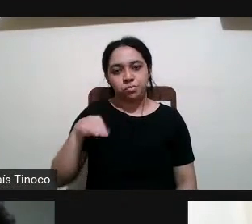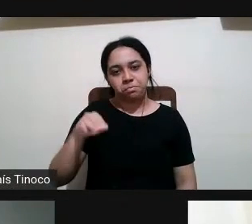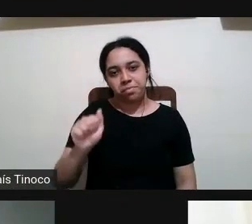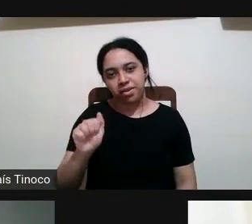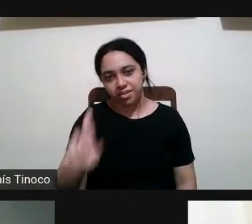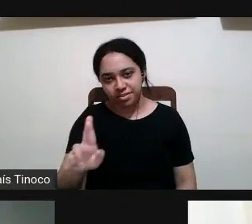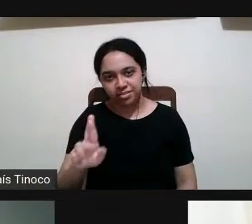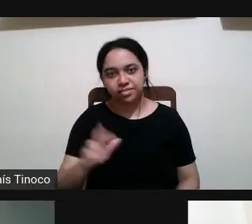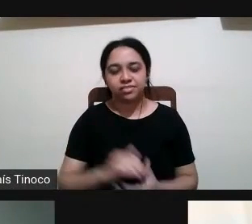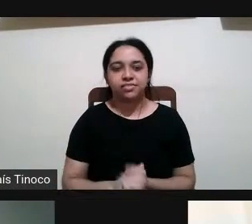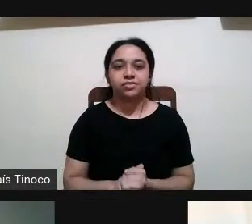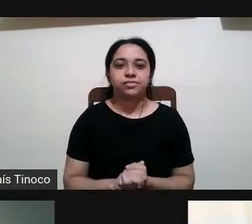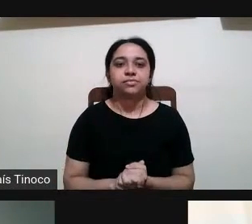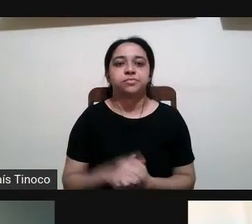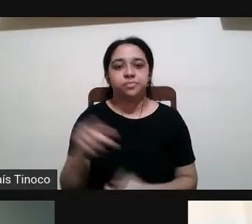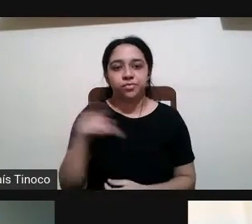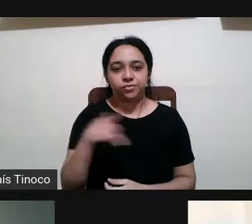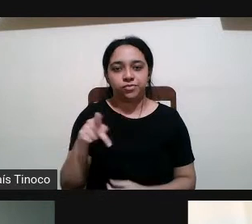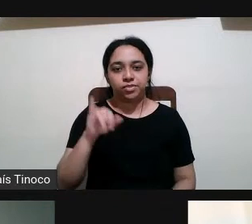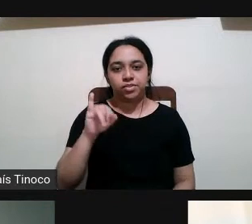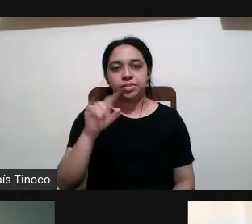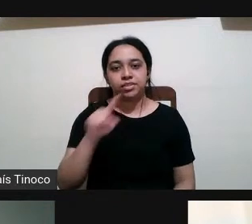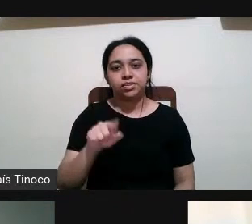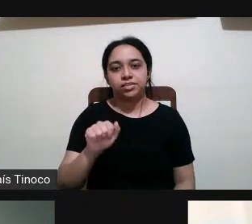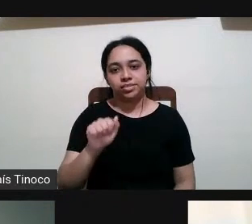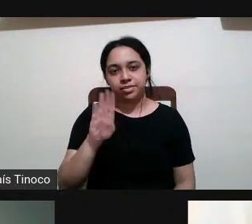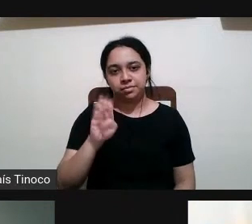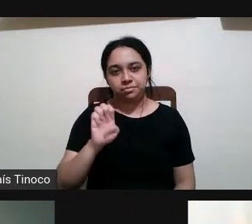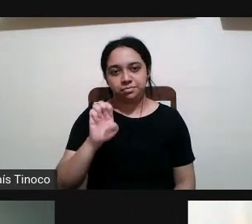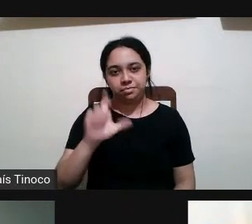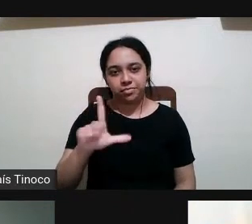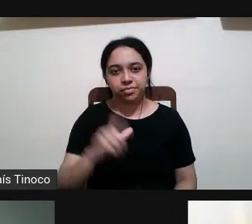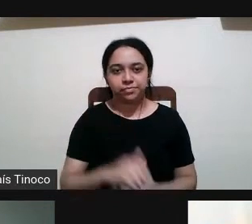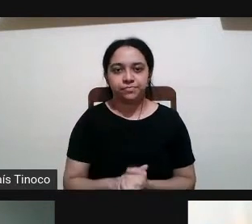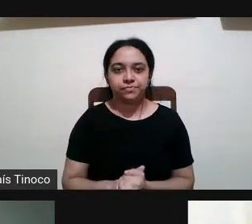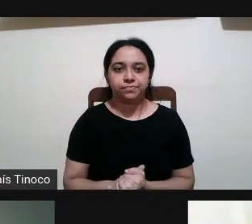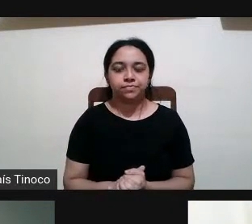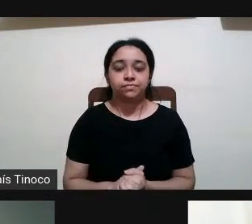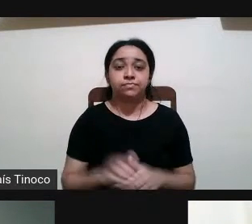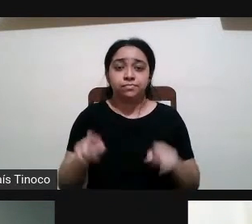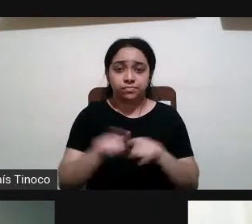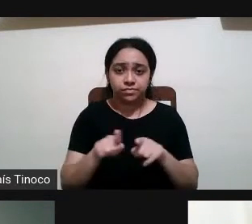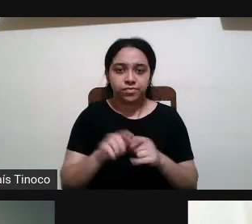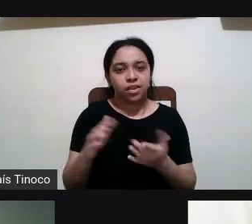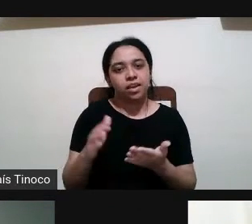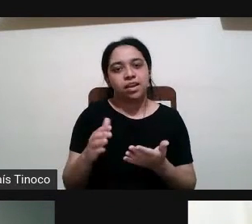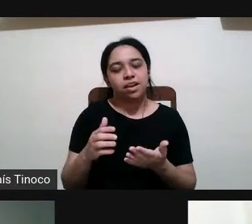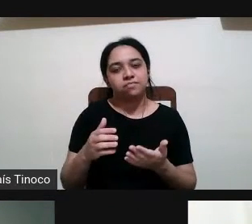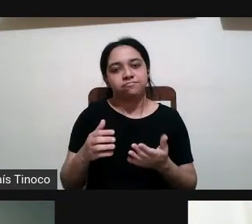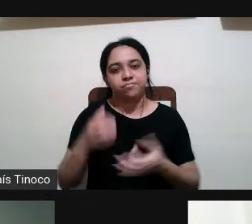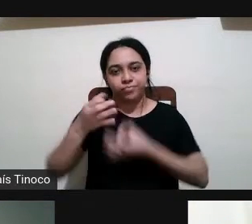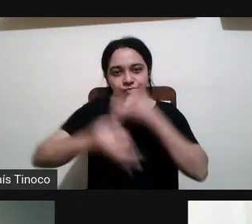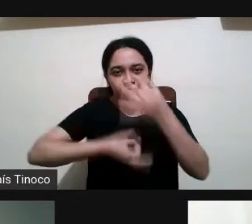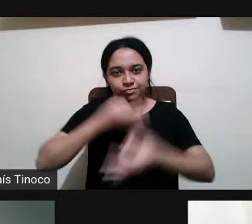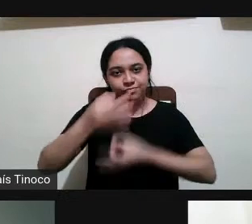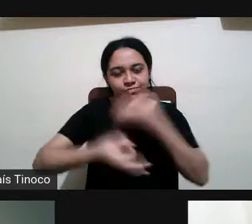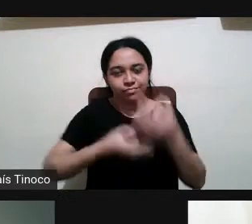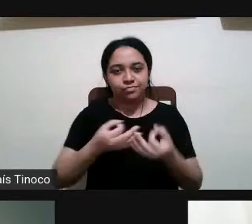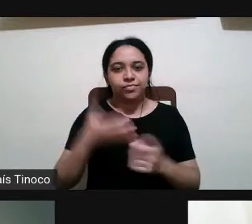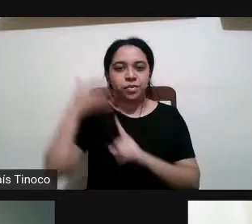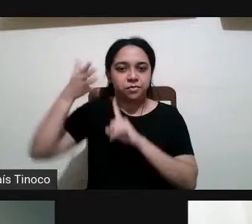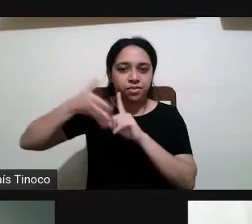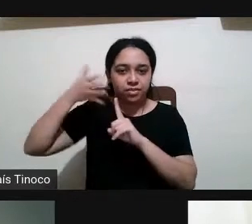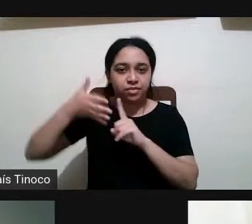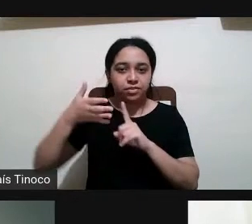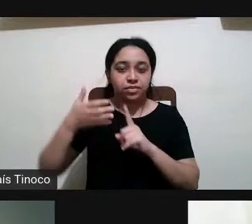Professora Isabel chegando aqui, para também dar algumas palavrinhas. Lembrando que nós estamos comemorando 10